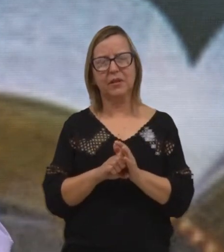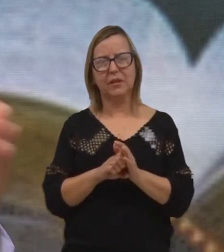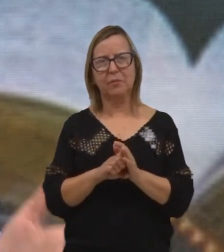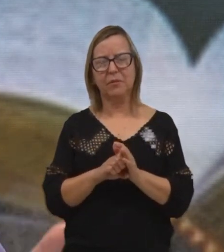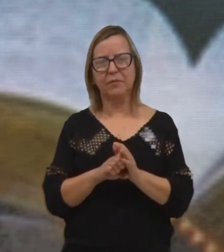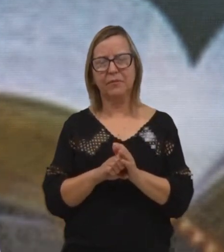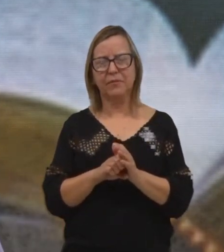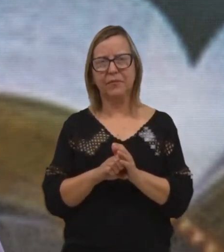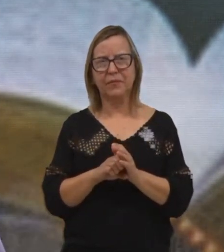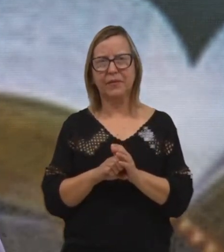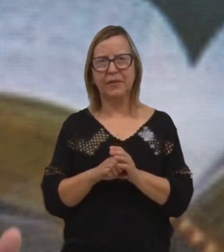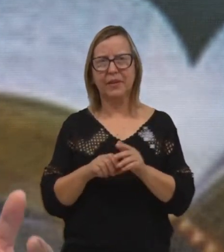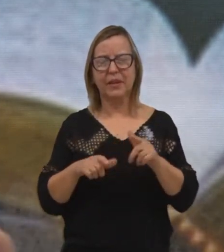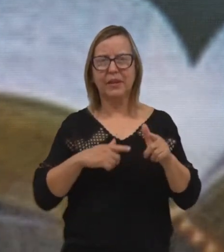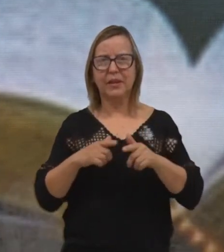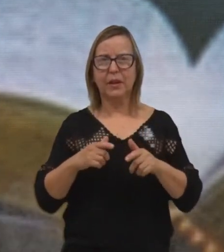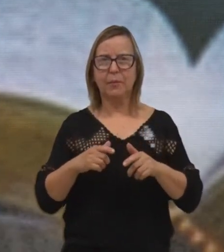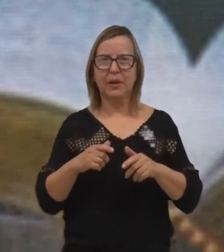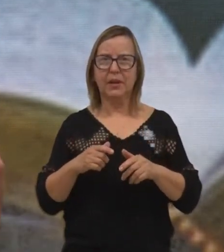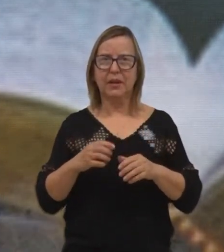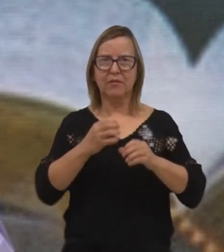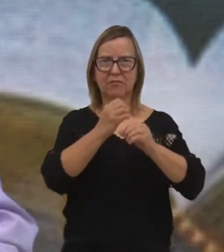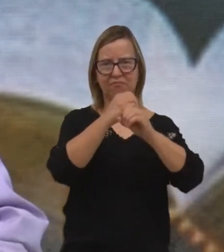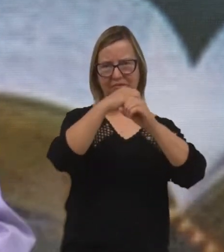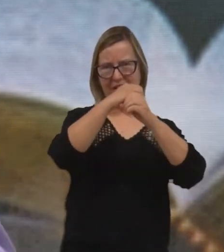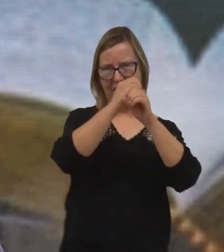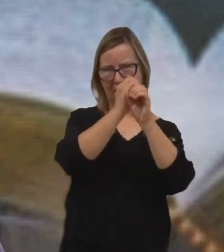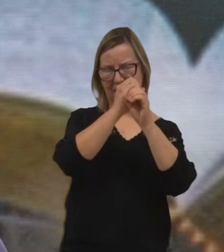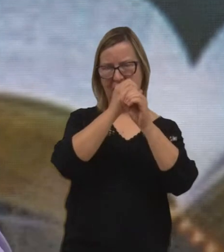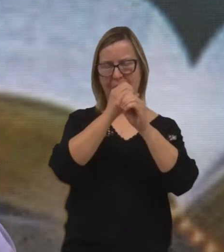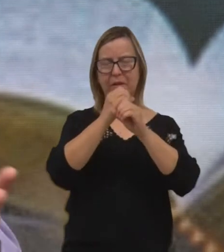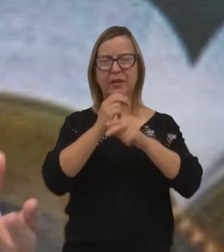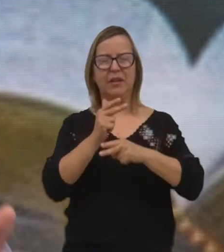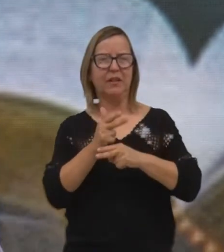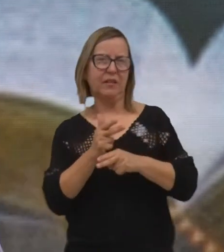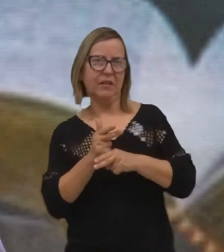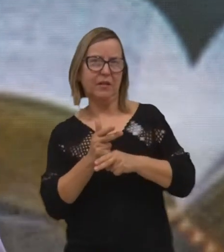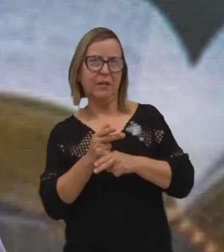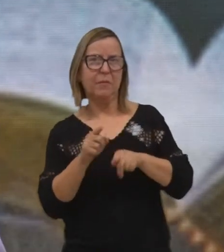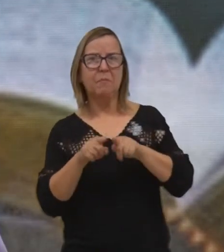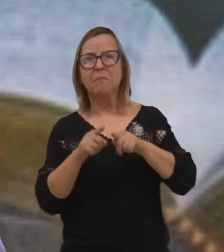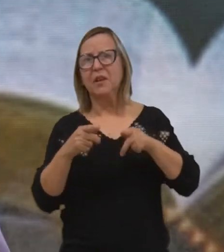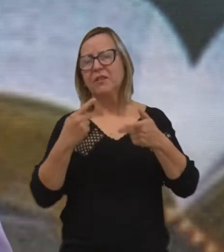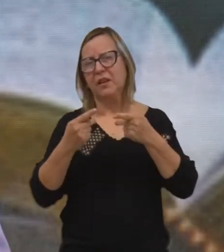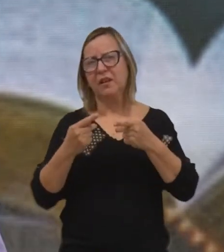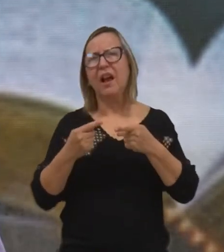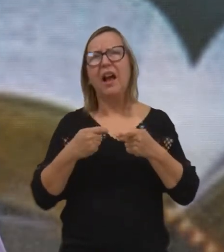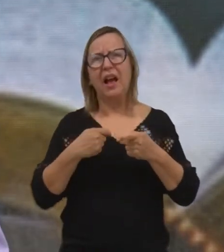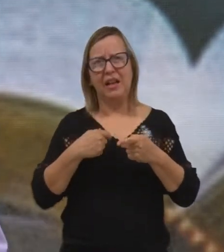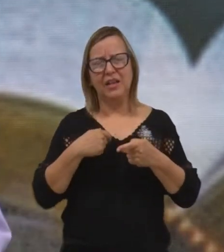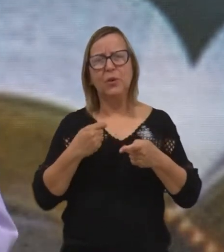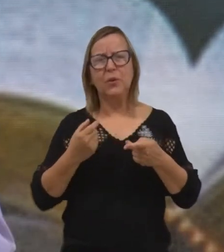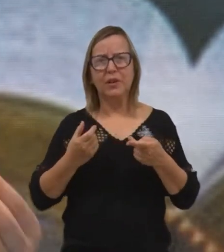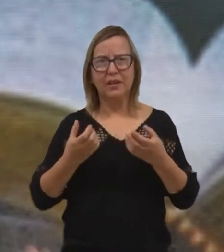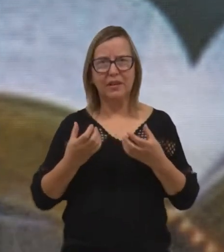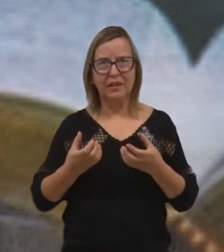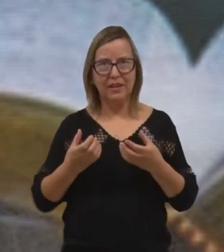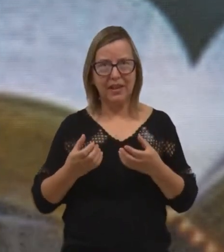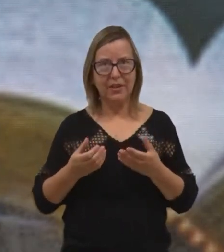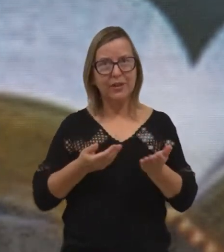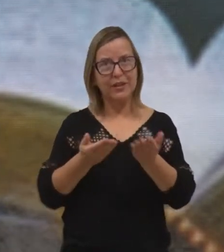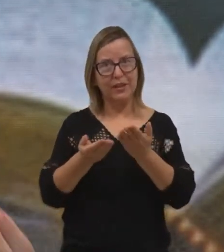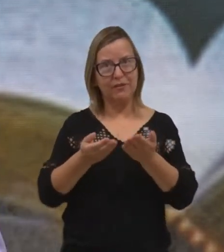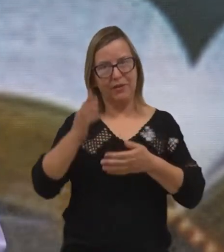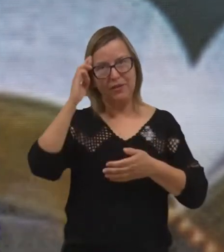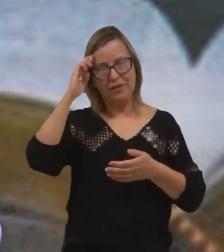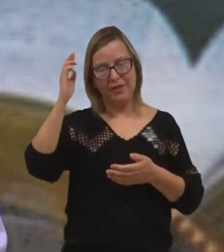operador de câmeras. Um dia eles se dispuseram e falaram, eu quero servir ao Senhor aqui. Nós temos irmãos que não são